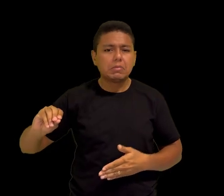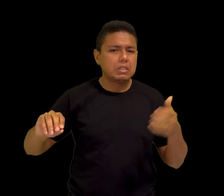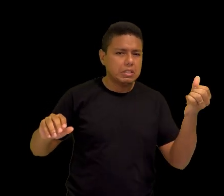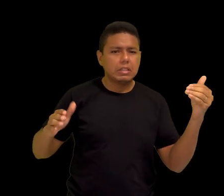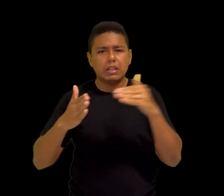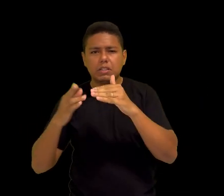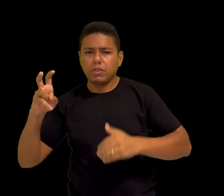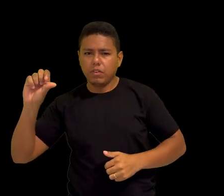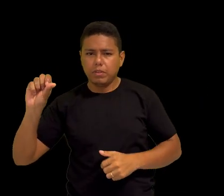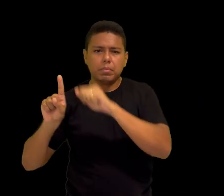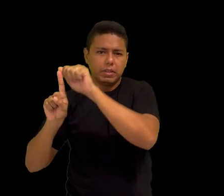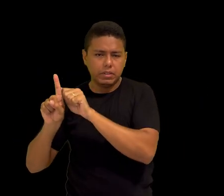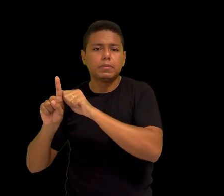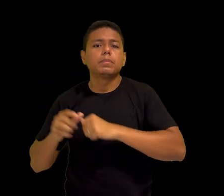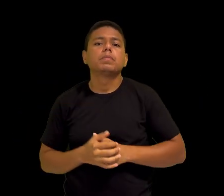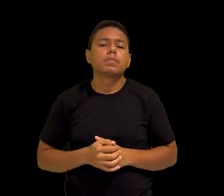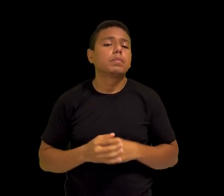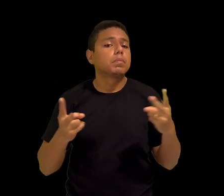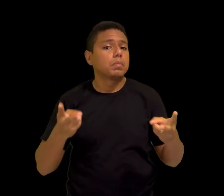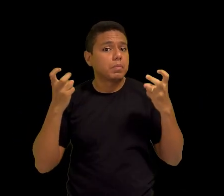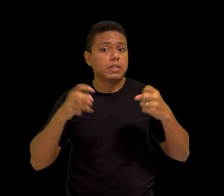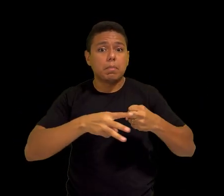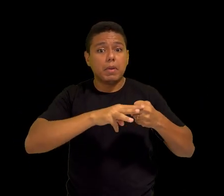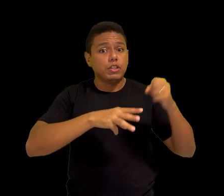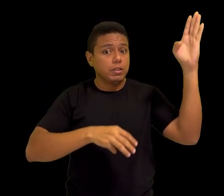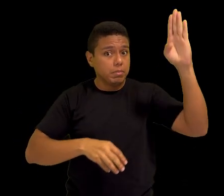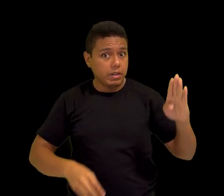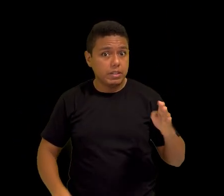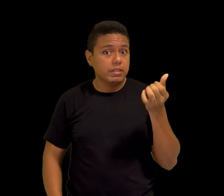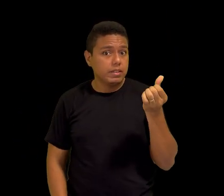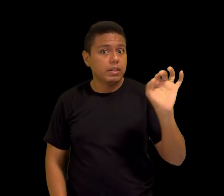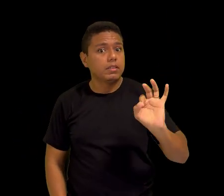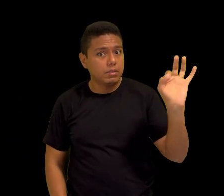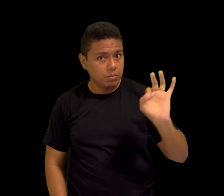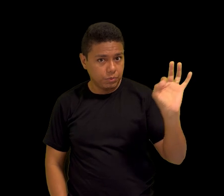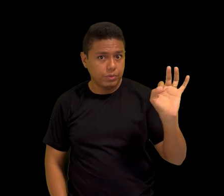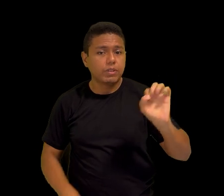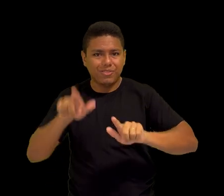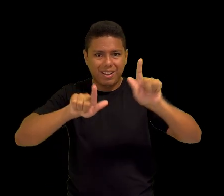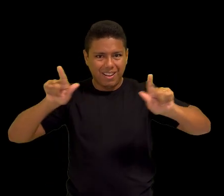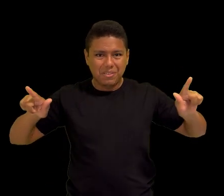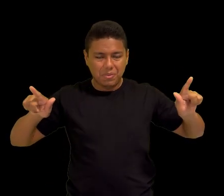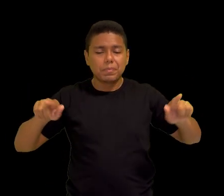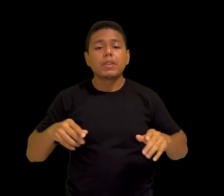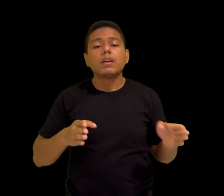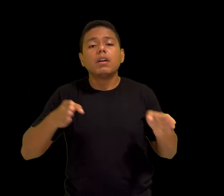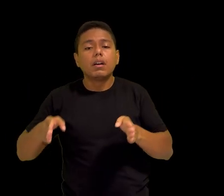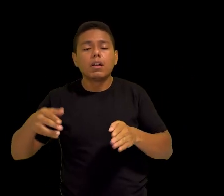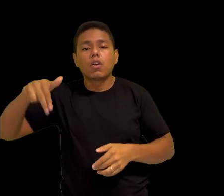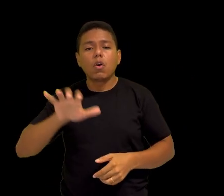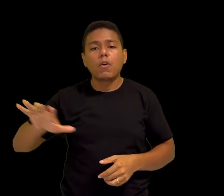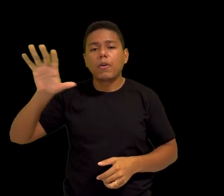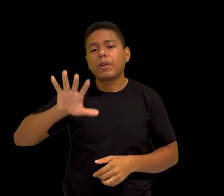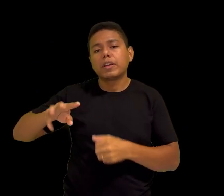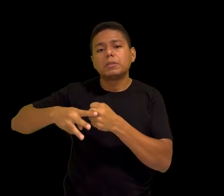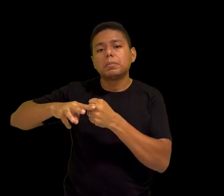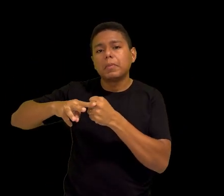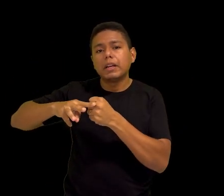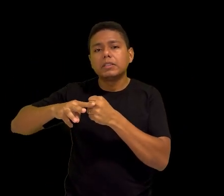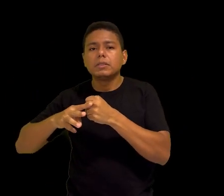a gente vê aqui, né, que a média do Brasil foi de 6% nesse gráfico, e no Nordeste a média, o valor alcançado